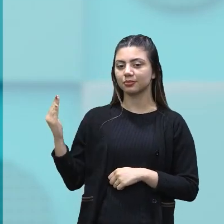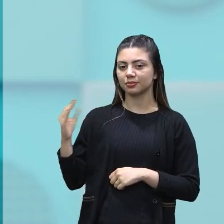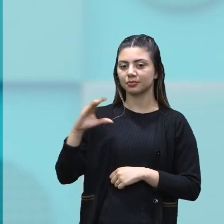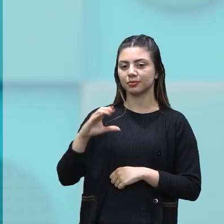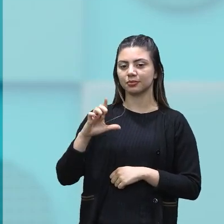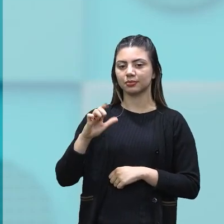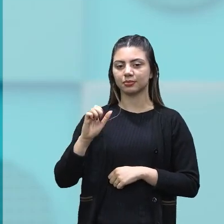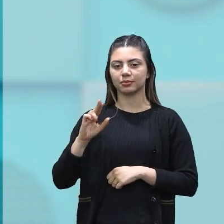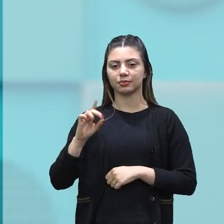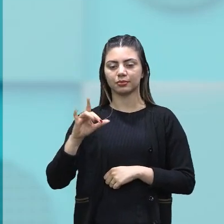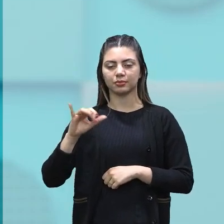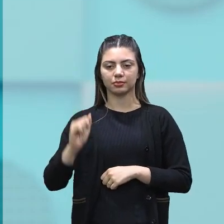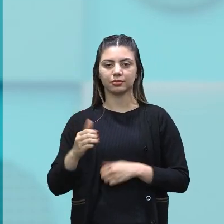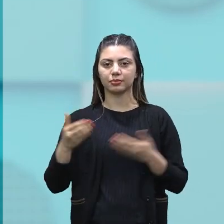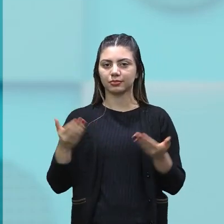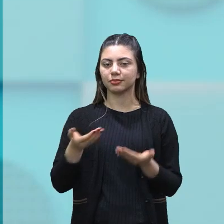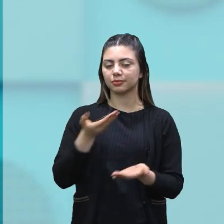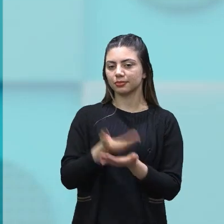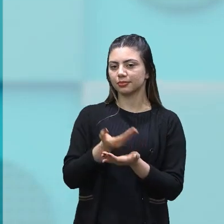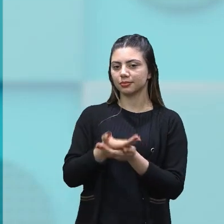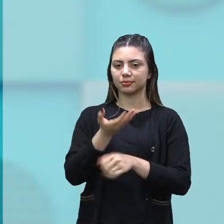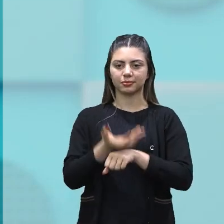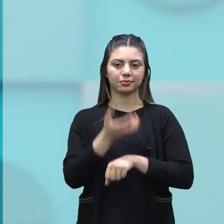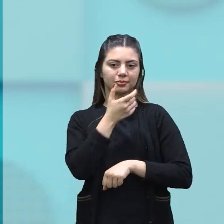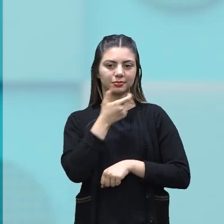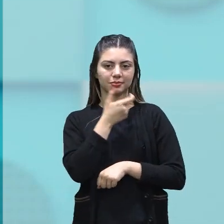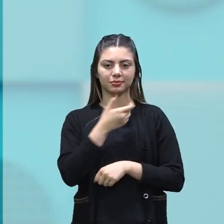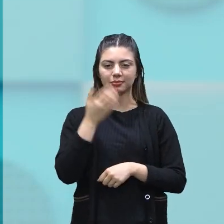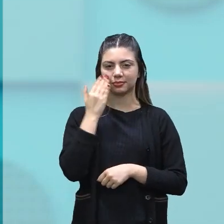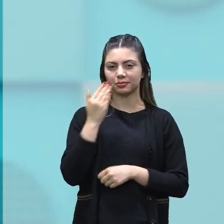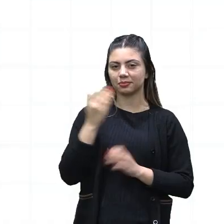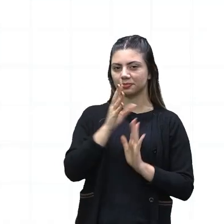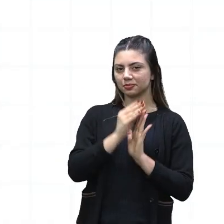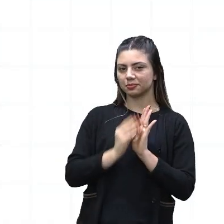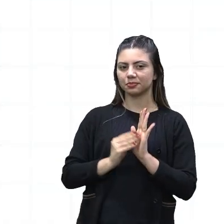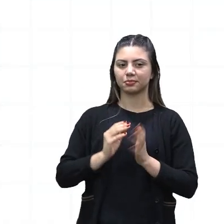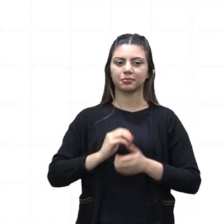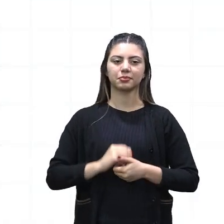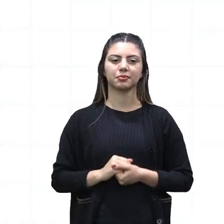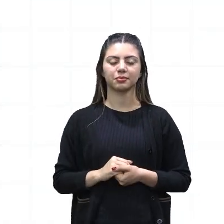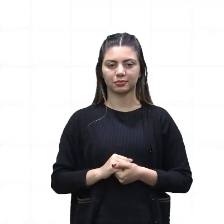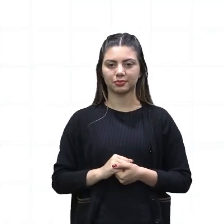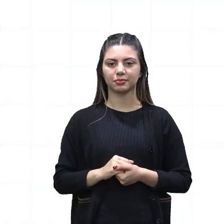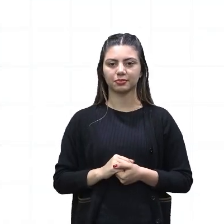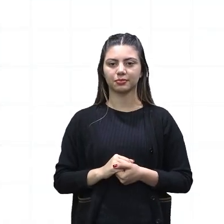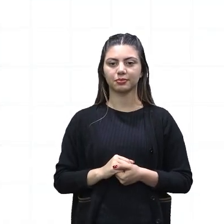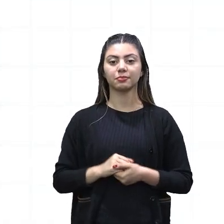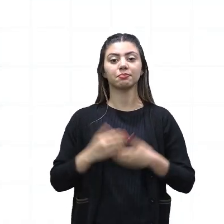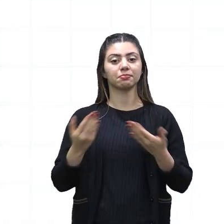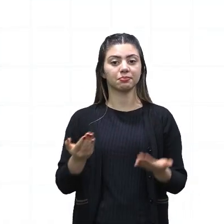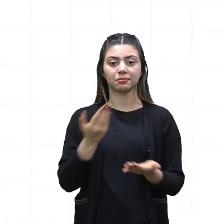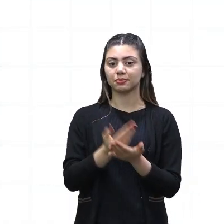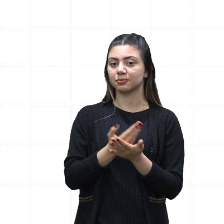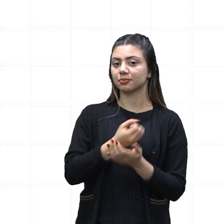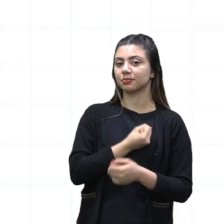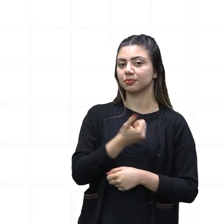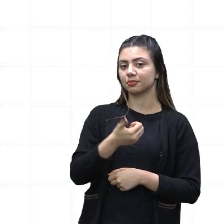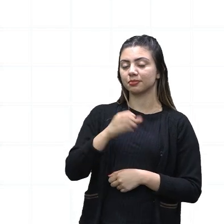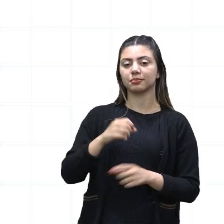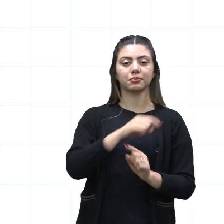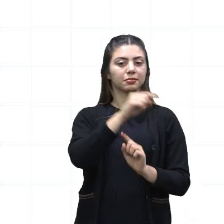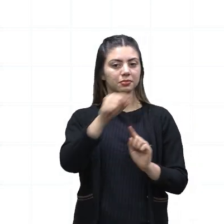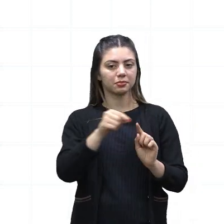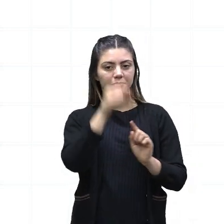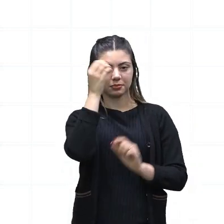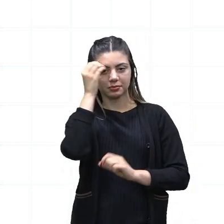Borges, para a gente dar início a mais uma aula de inglês. Vamos conferir o conteúdo de hoje. Então, hoje é a aula 10, o objeto